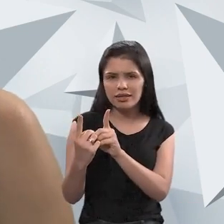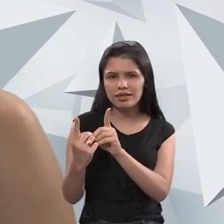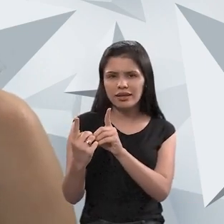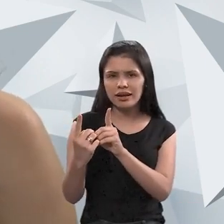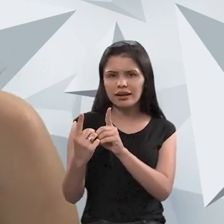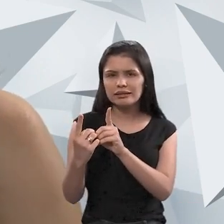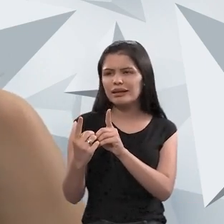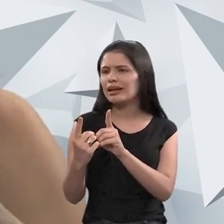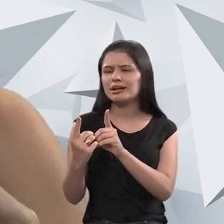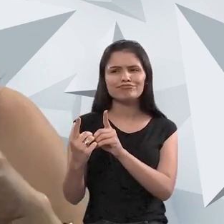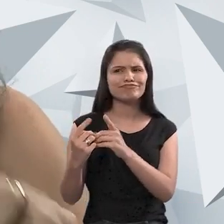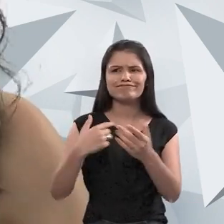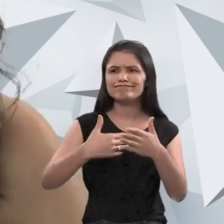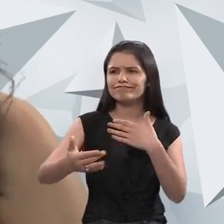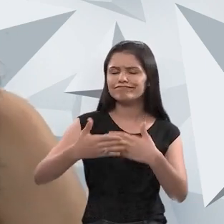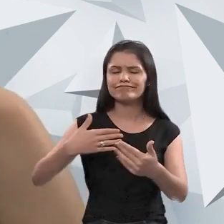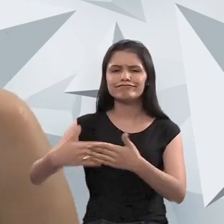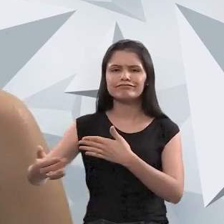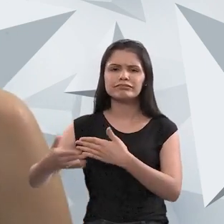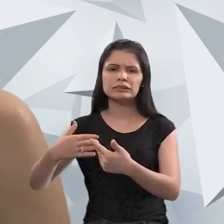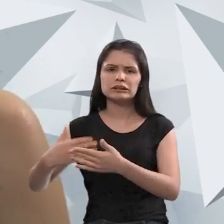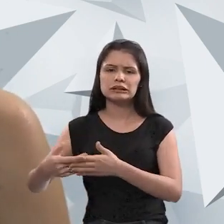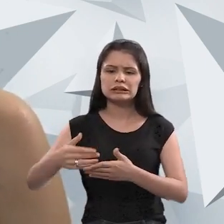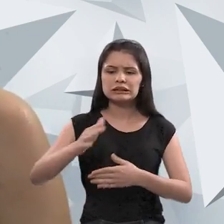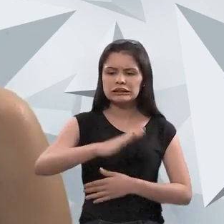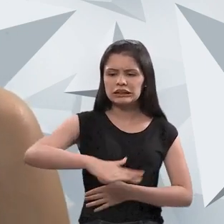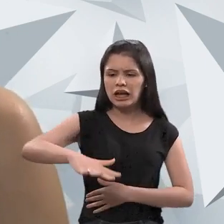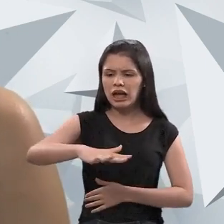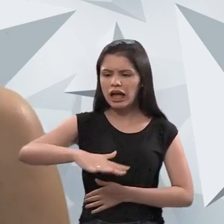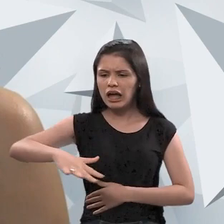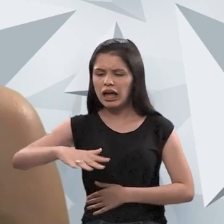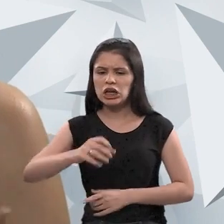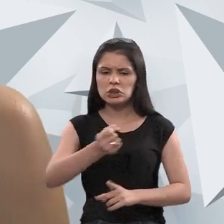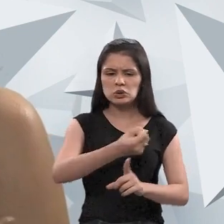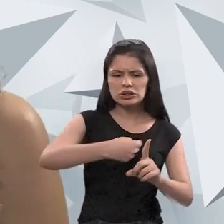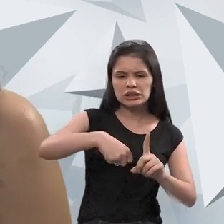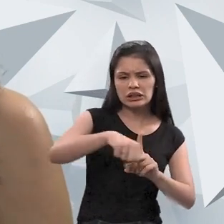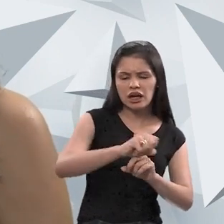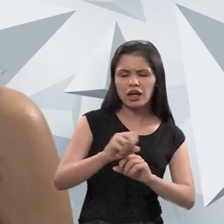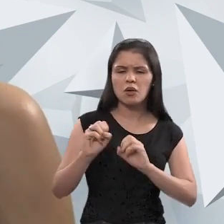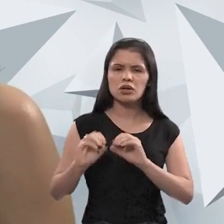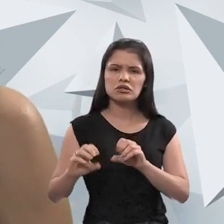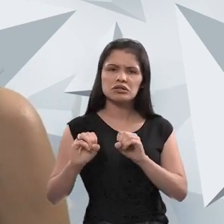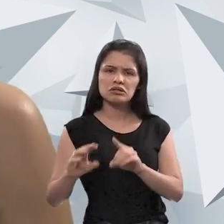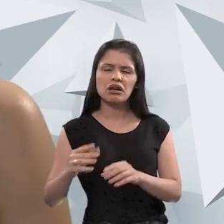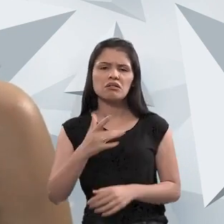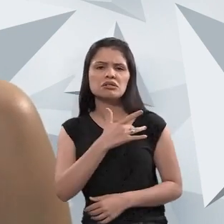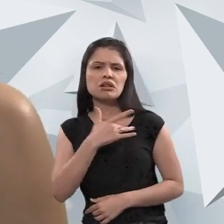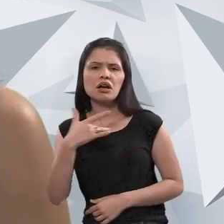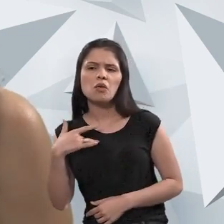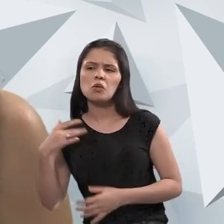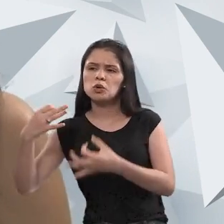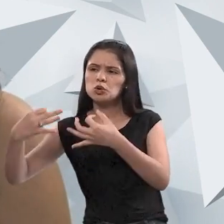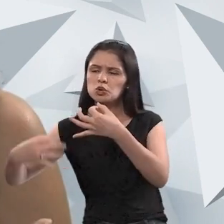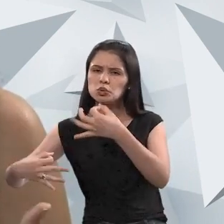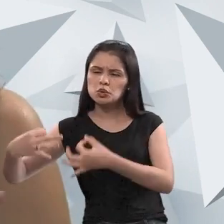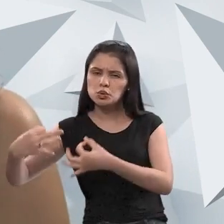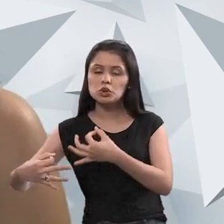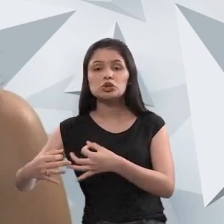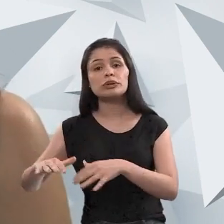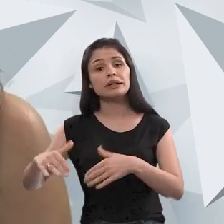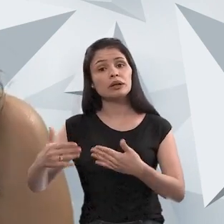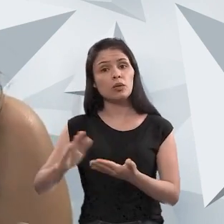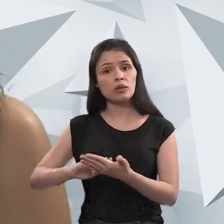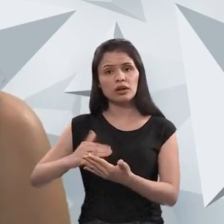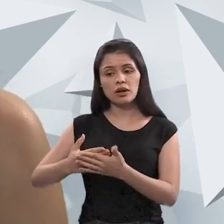educacional, social, da saúde, jurídica. Então, o intérprete, ele se forma e tem que estar preparado para lidar com